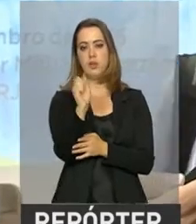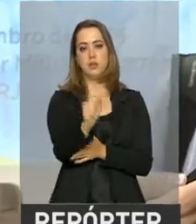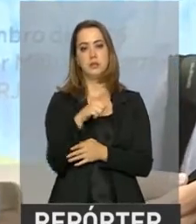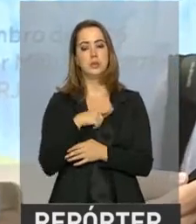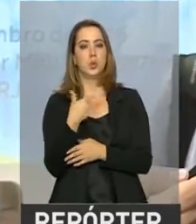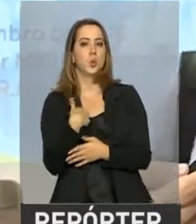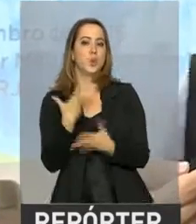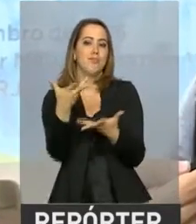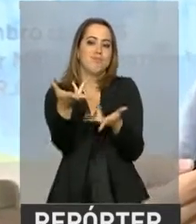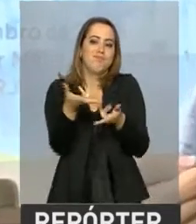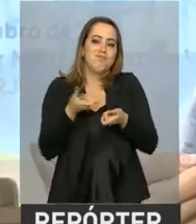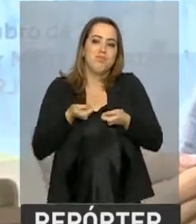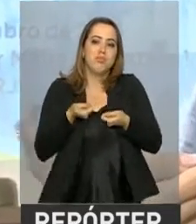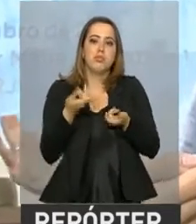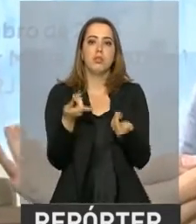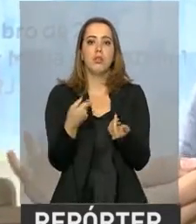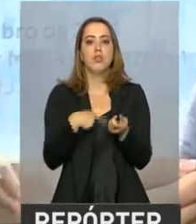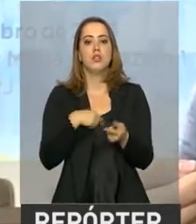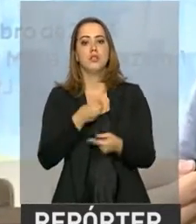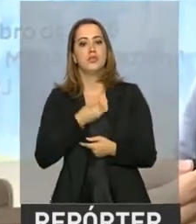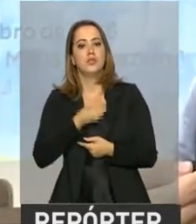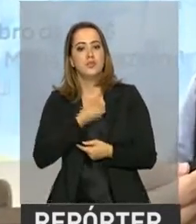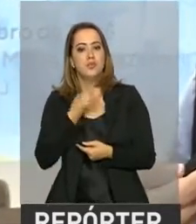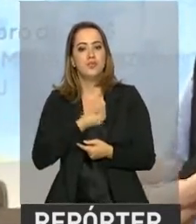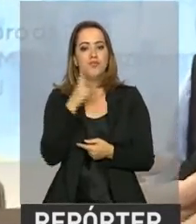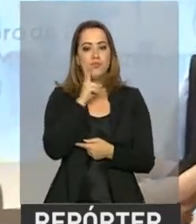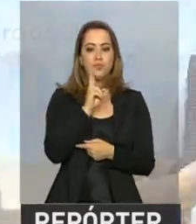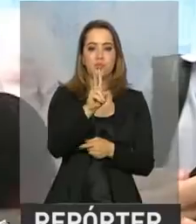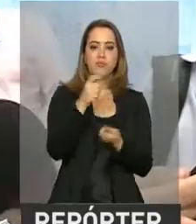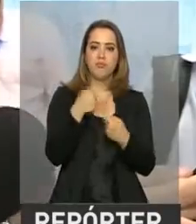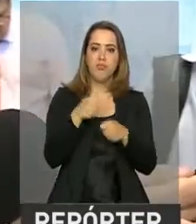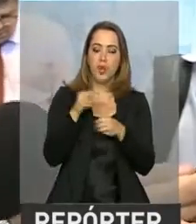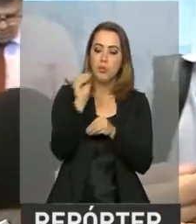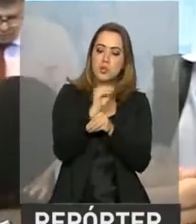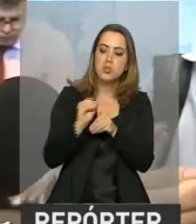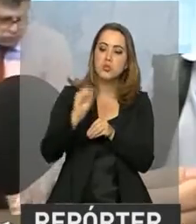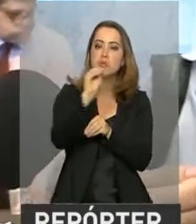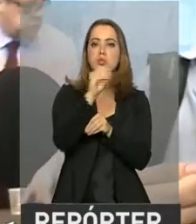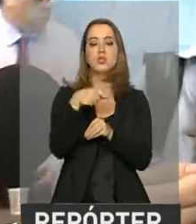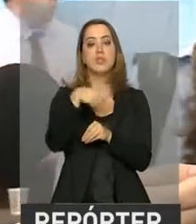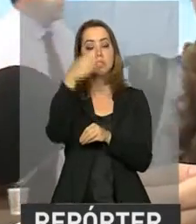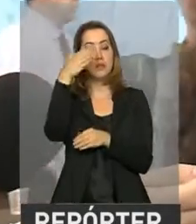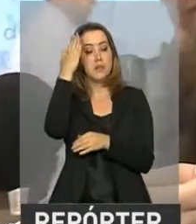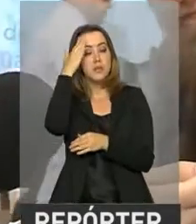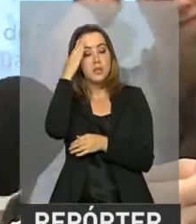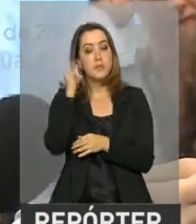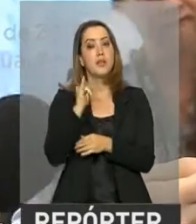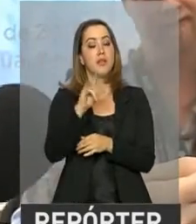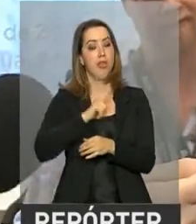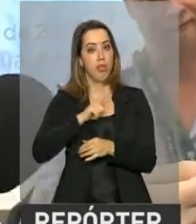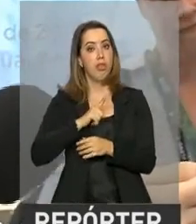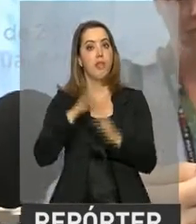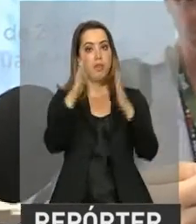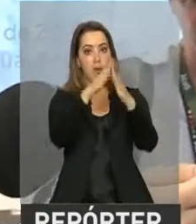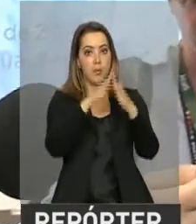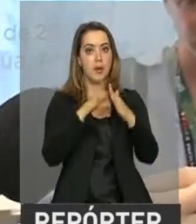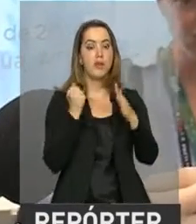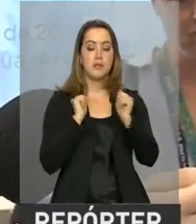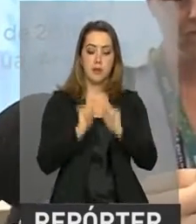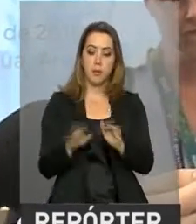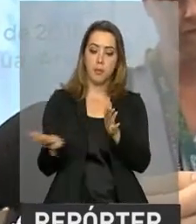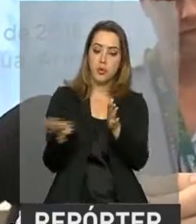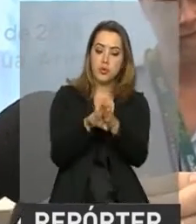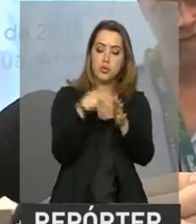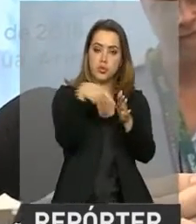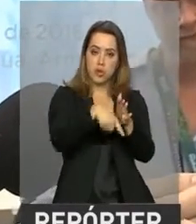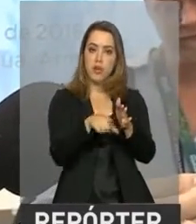minha visão e na visão de quem está trabalhando comigo, que a gente acha que deveria ter. Elas vão saber que tem uma casa, que elas podem chegar nessa